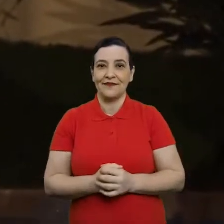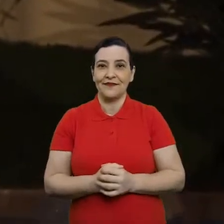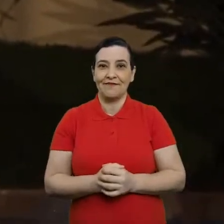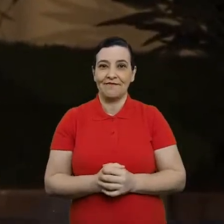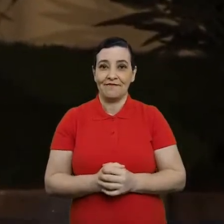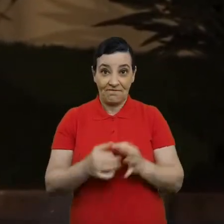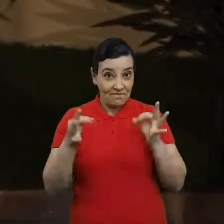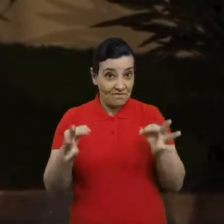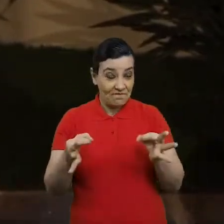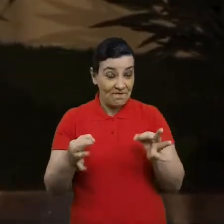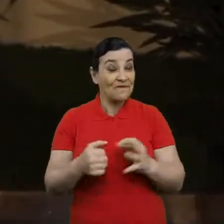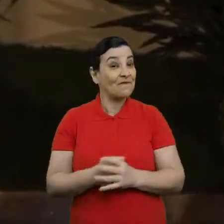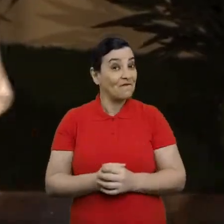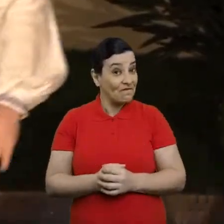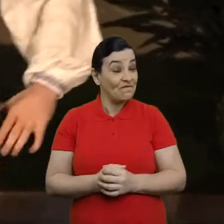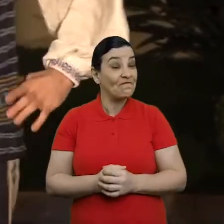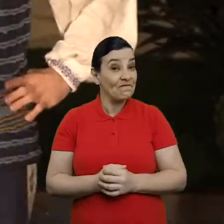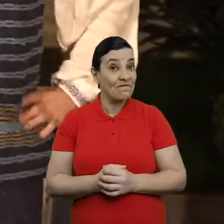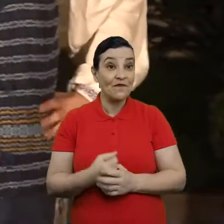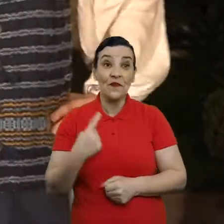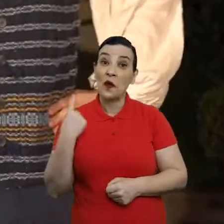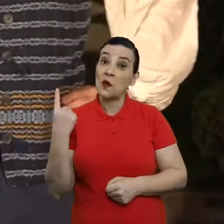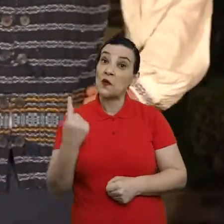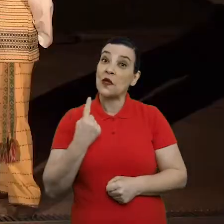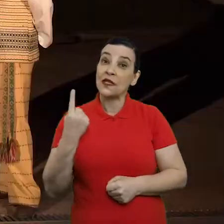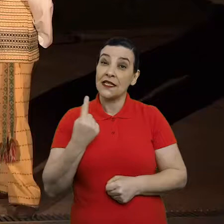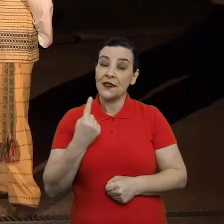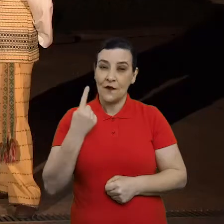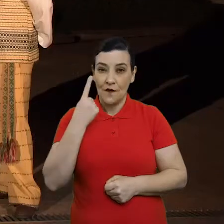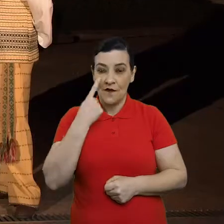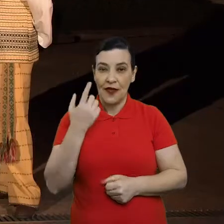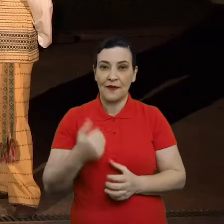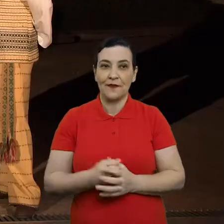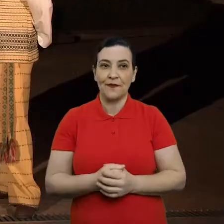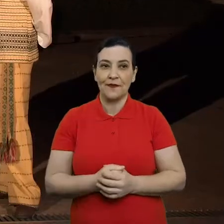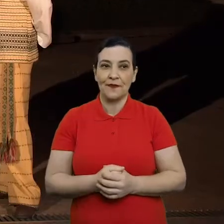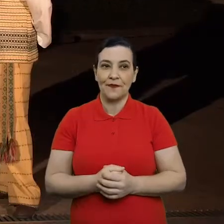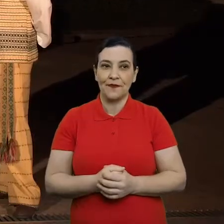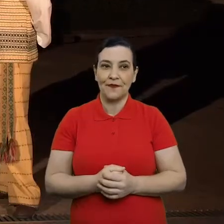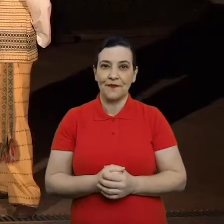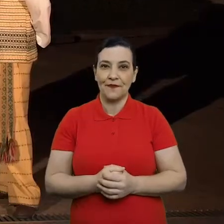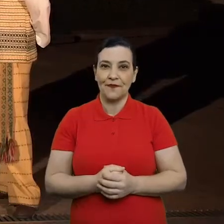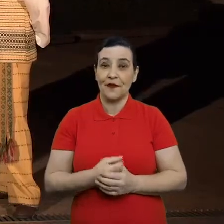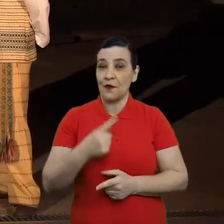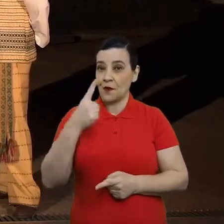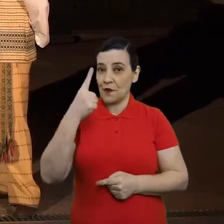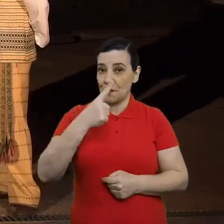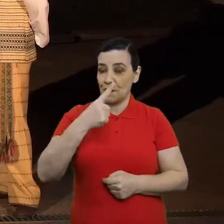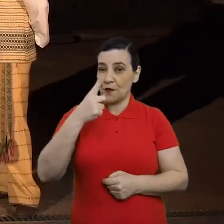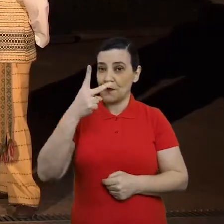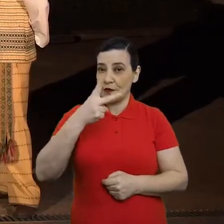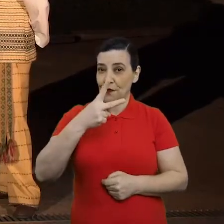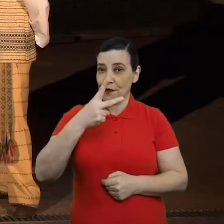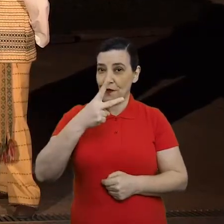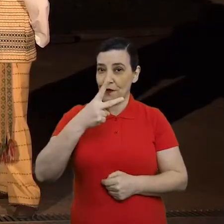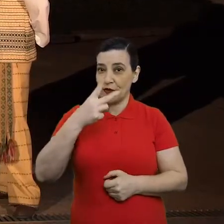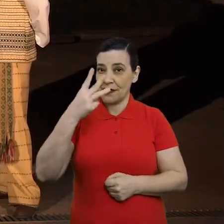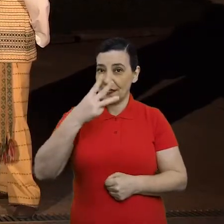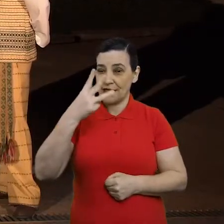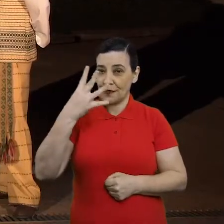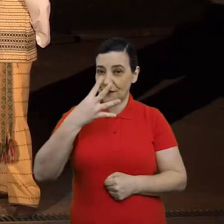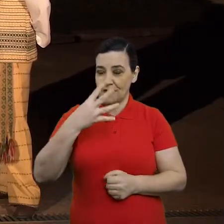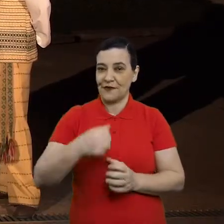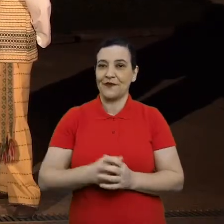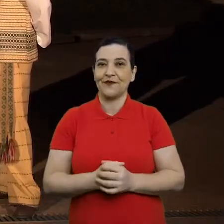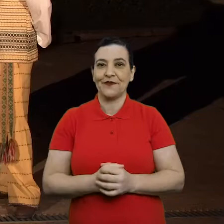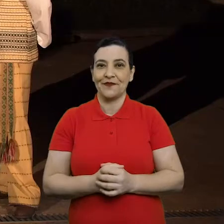quatro. Certo? Então se eu fizer ele sozinho, ó, de frente para vocês, ele vai ficar desse jeito assim. Passo largo com um pulinho.